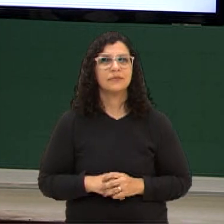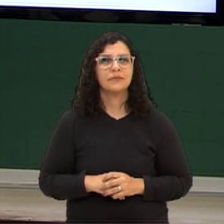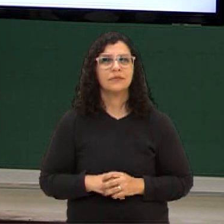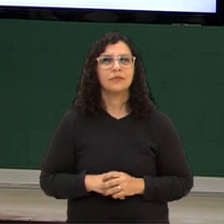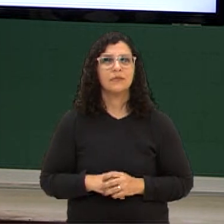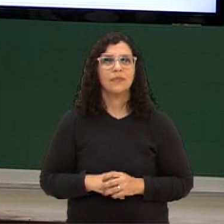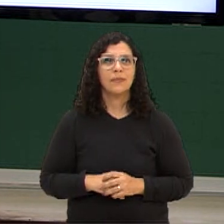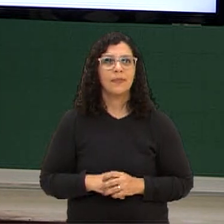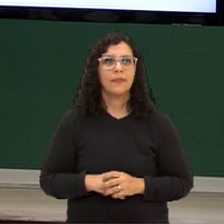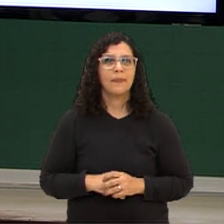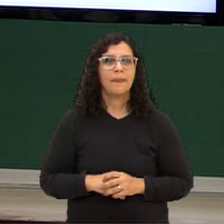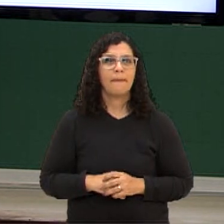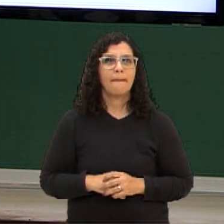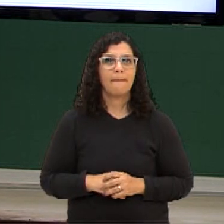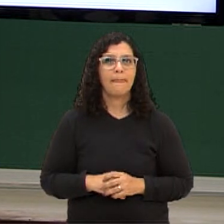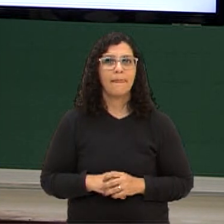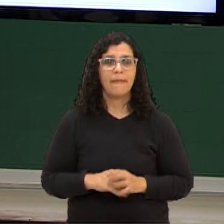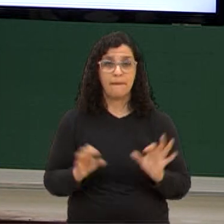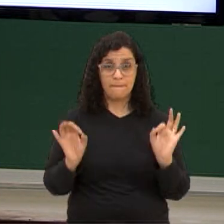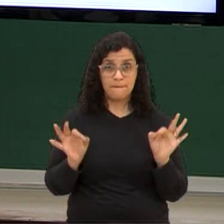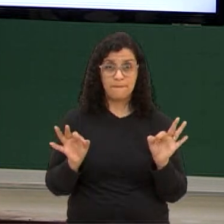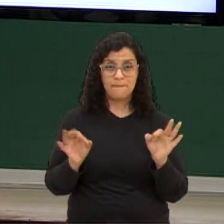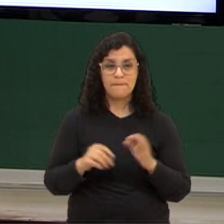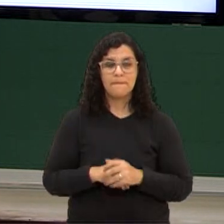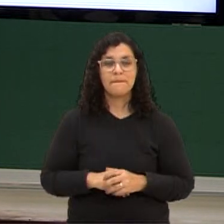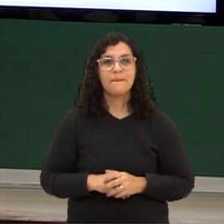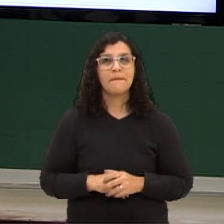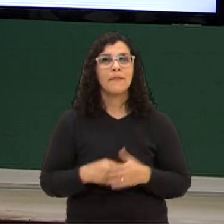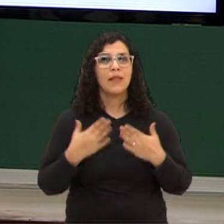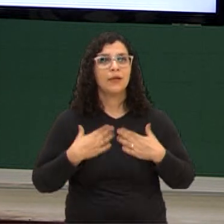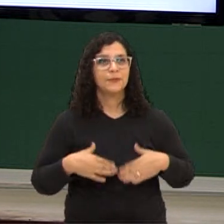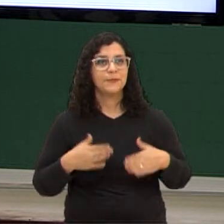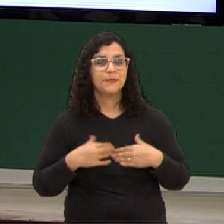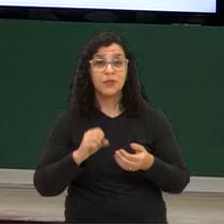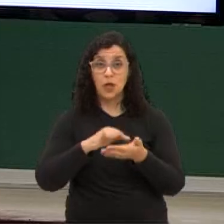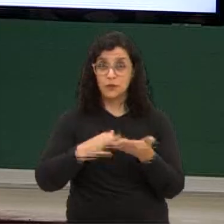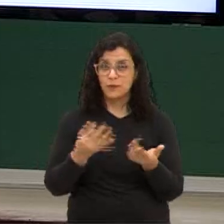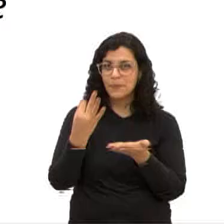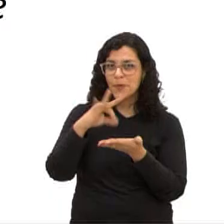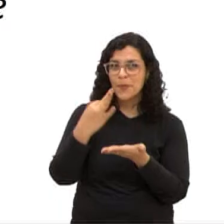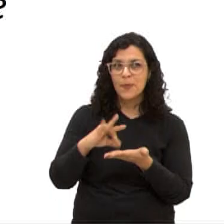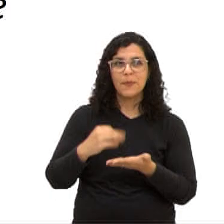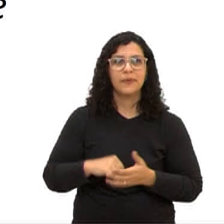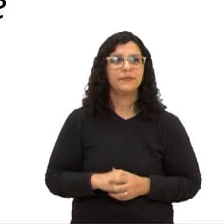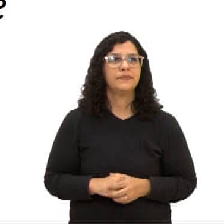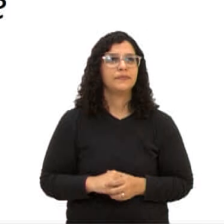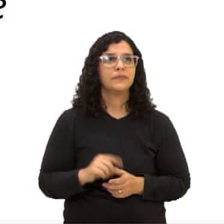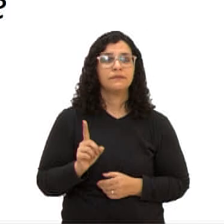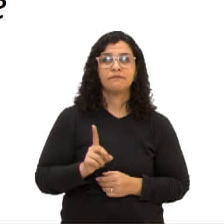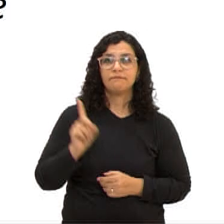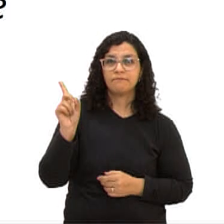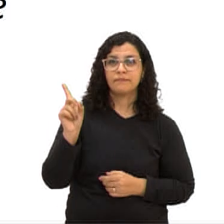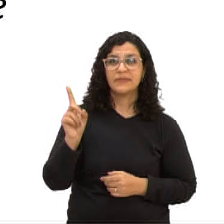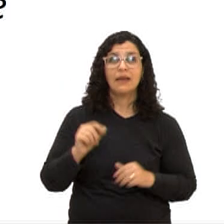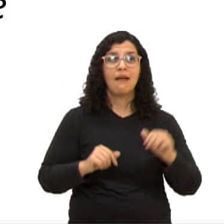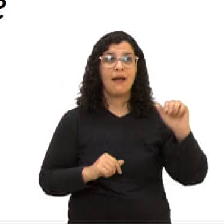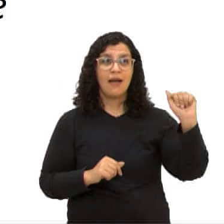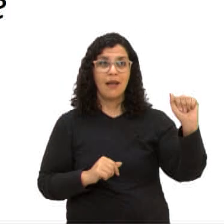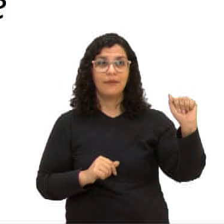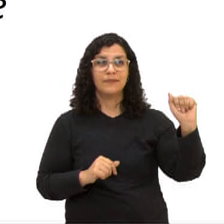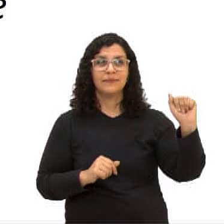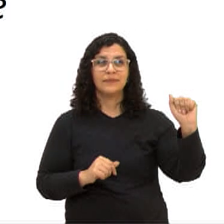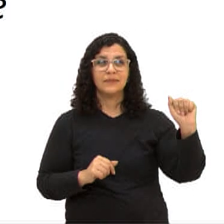a terminação er. Bem tranquilinho, né, gente? Então, agora vamos corrigir a nossa atividade 3. Letra